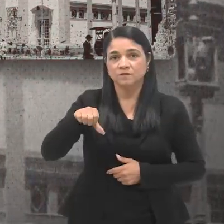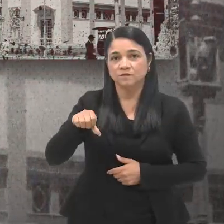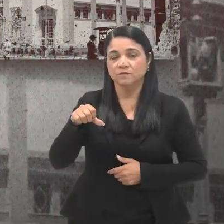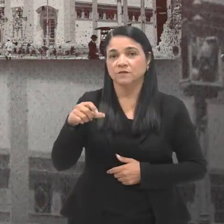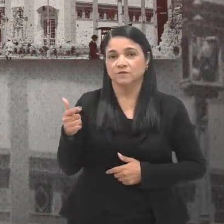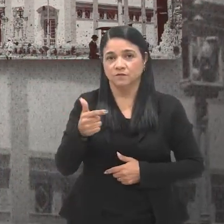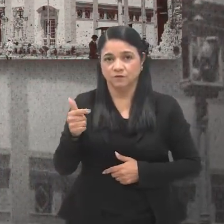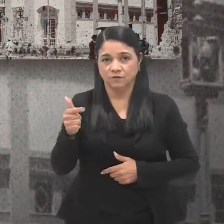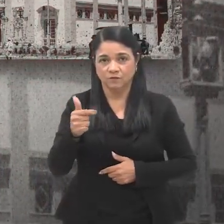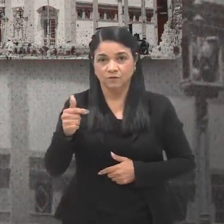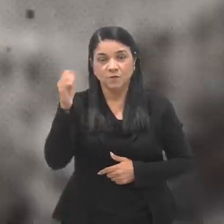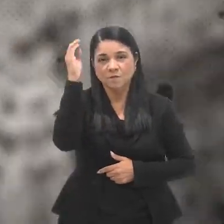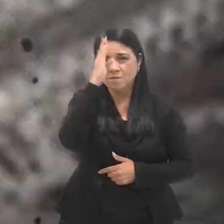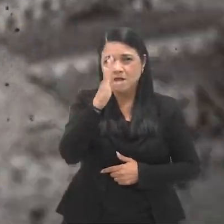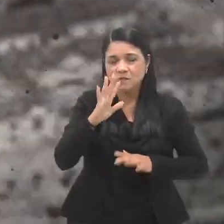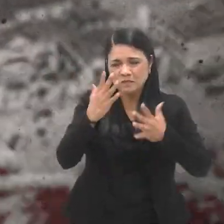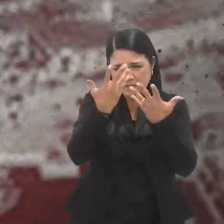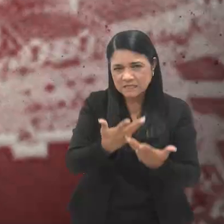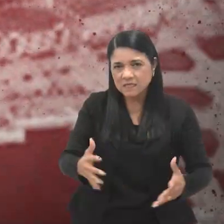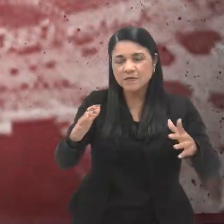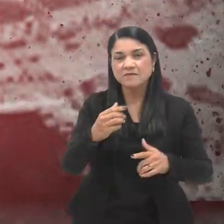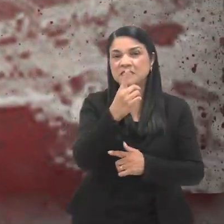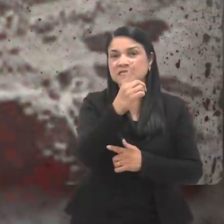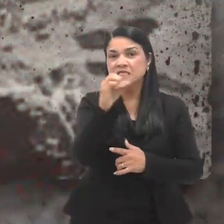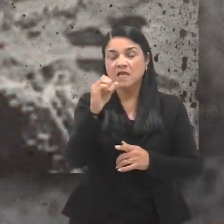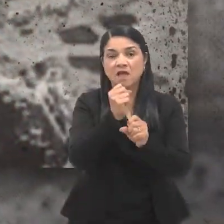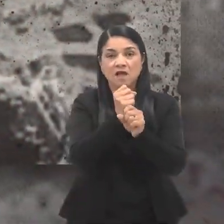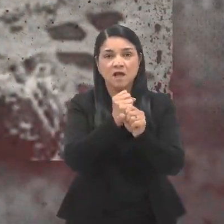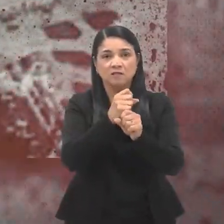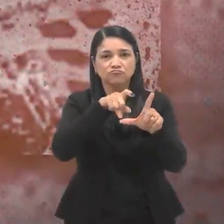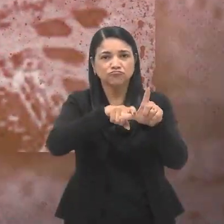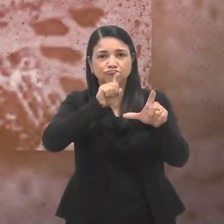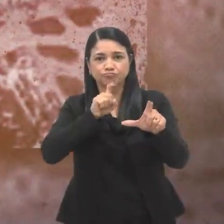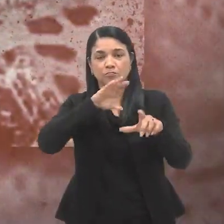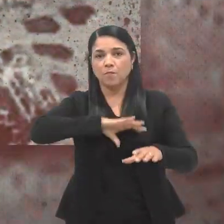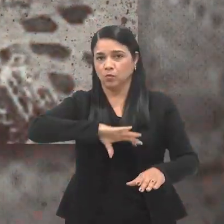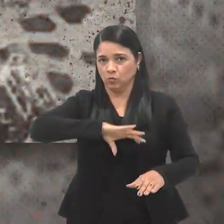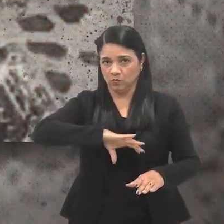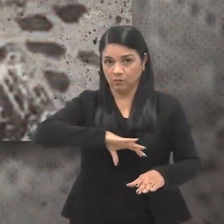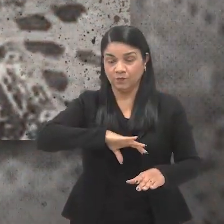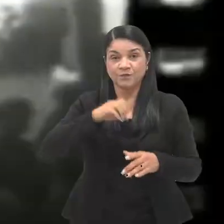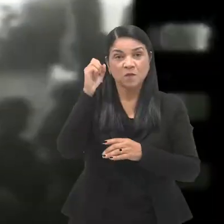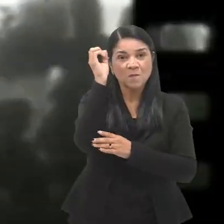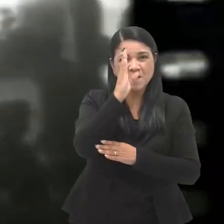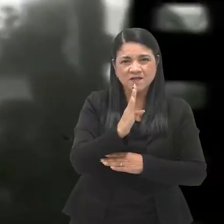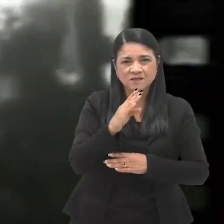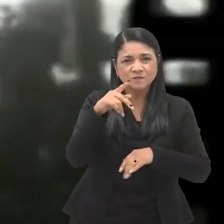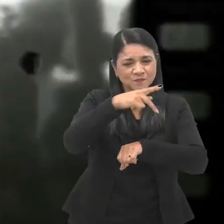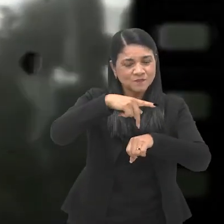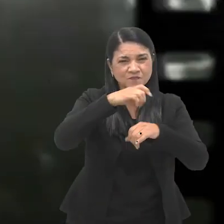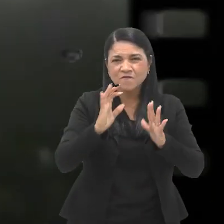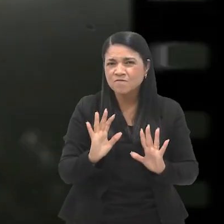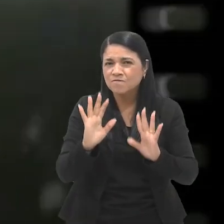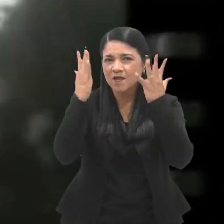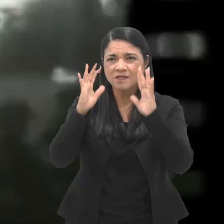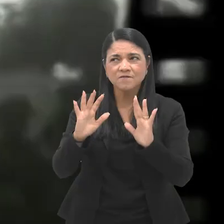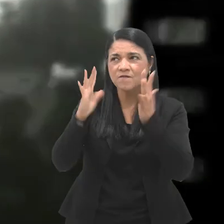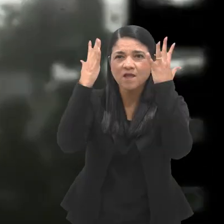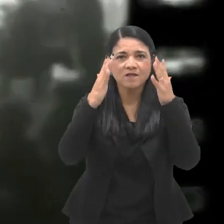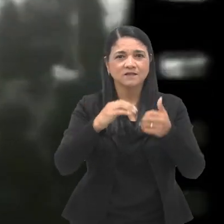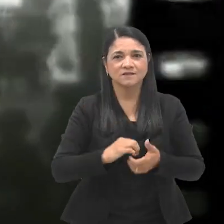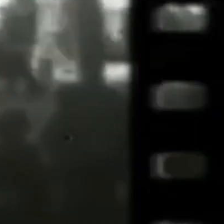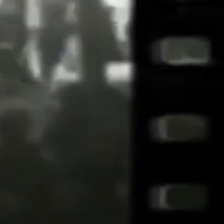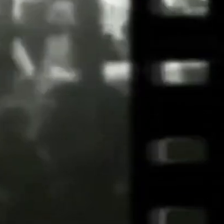Em 1922, o Brasil celebrava os 100 anos da independência de Portugal. O país estava